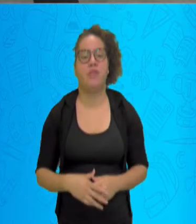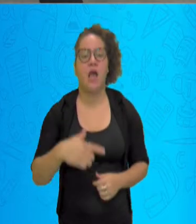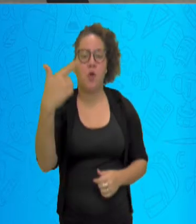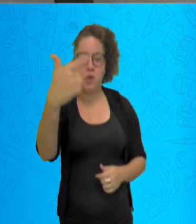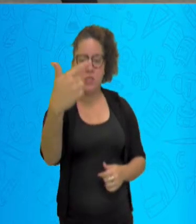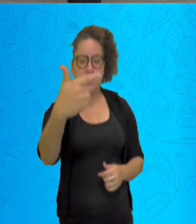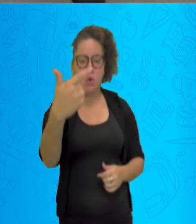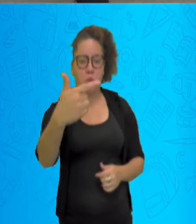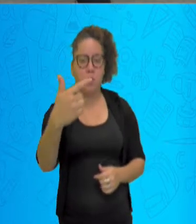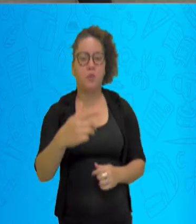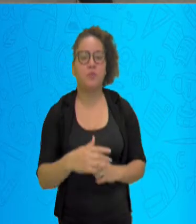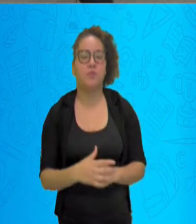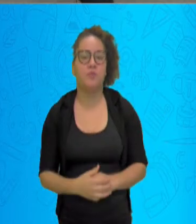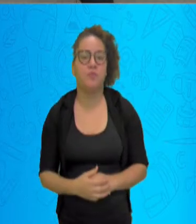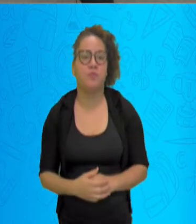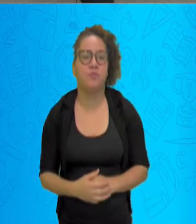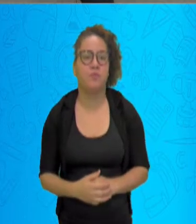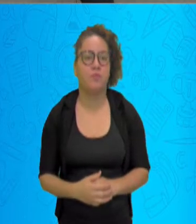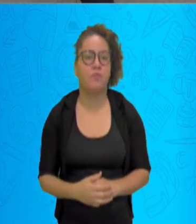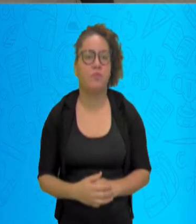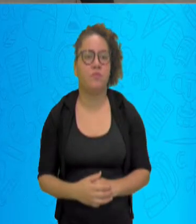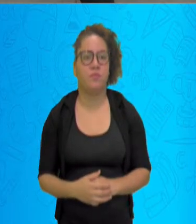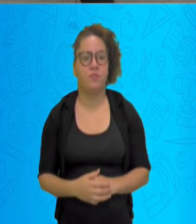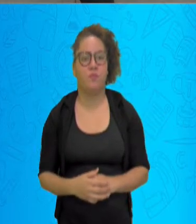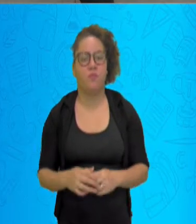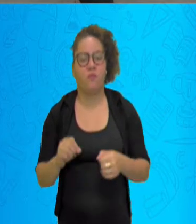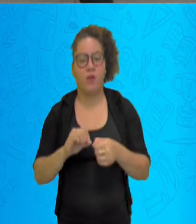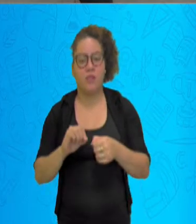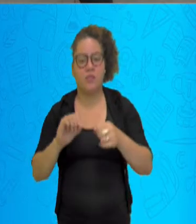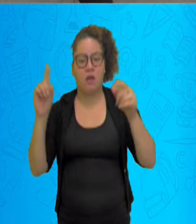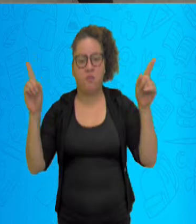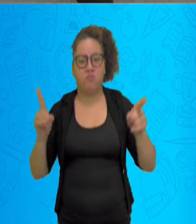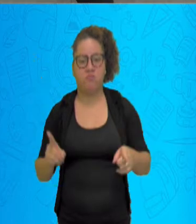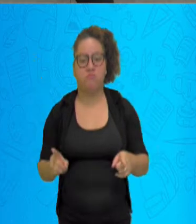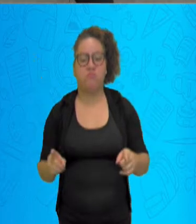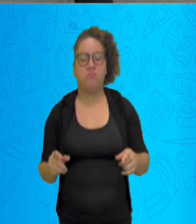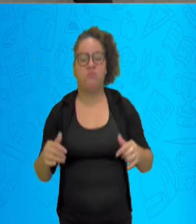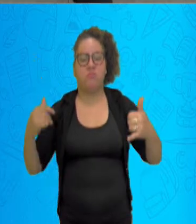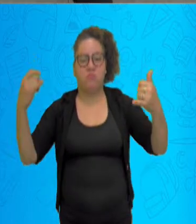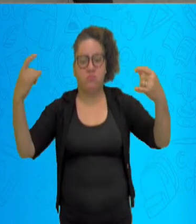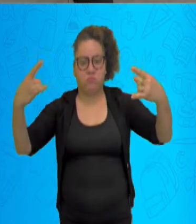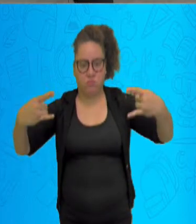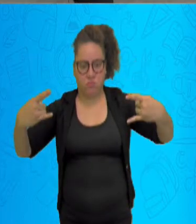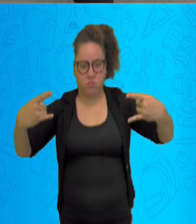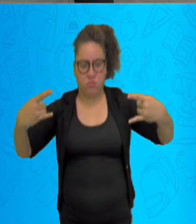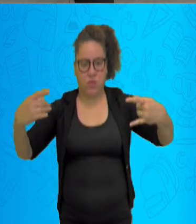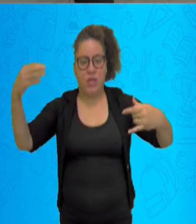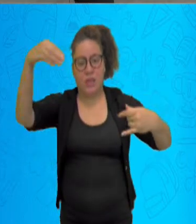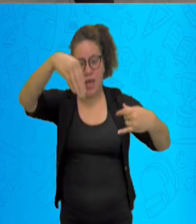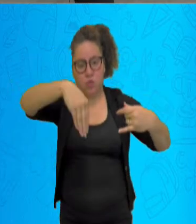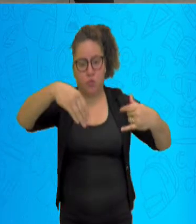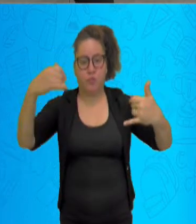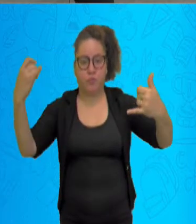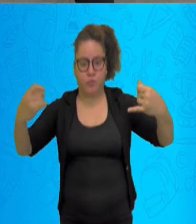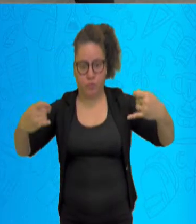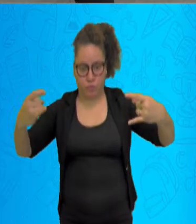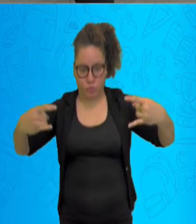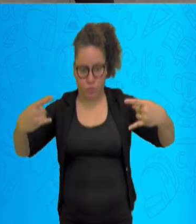Segundo, as adições algébricas que estão dentro dos colchetes.